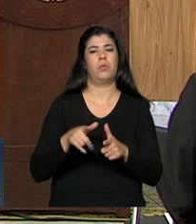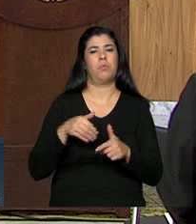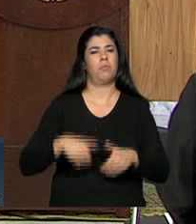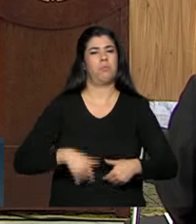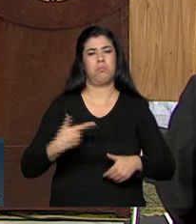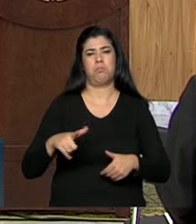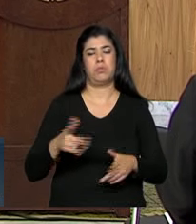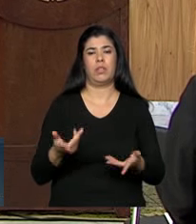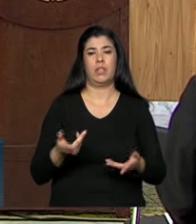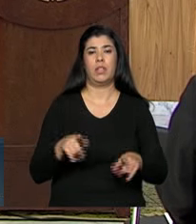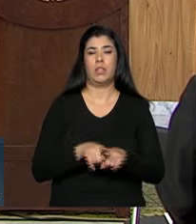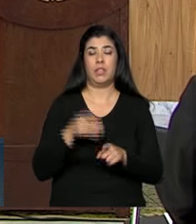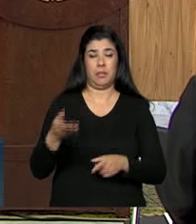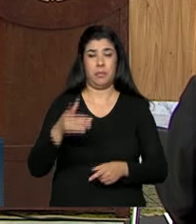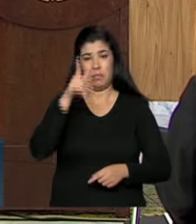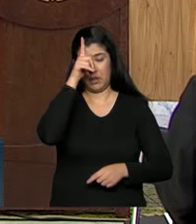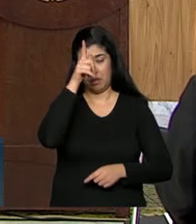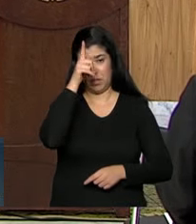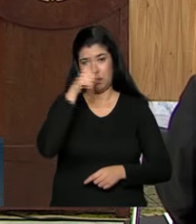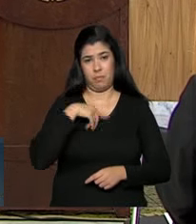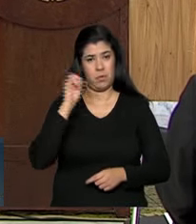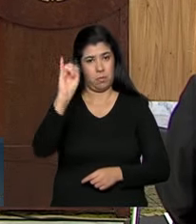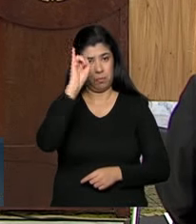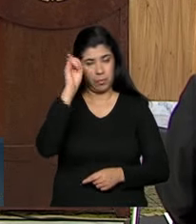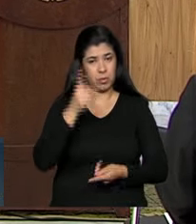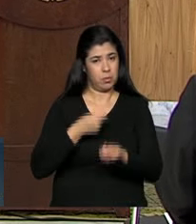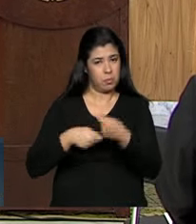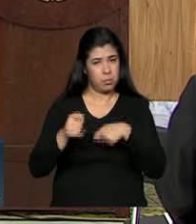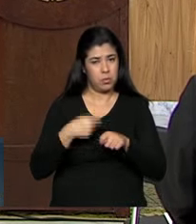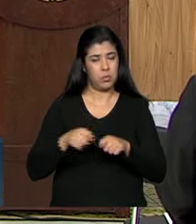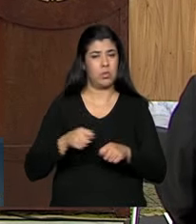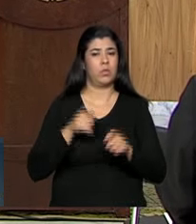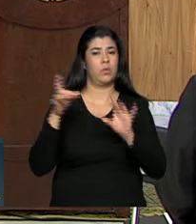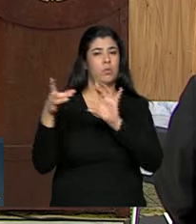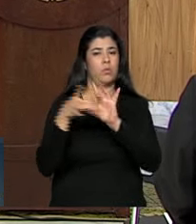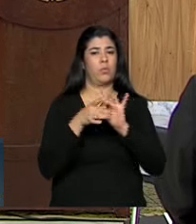do Brasil nas negociações com a União